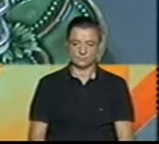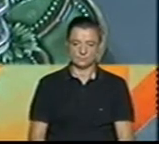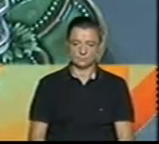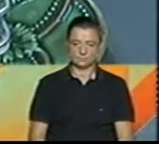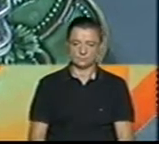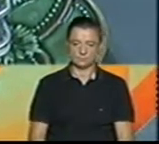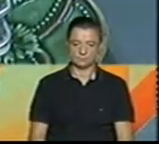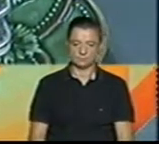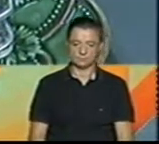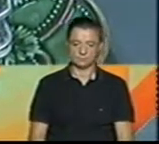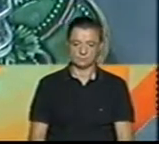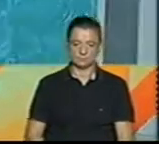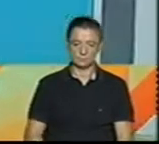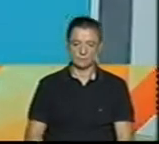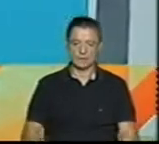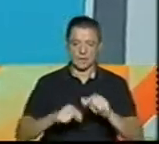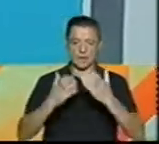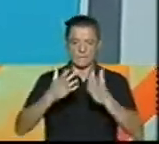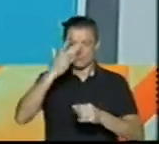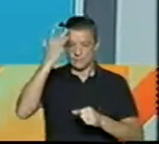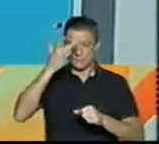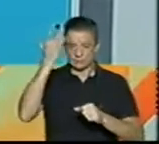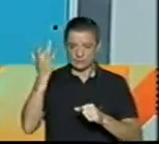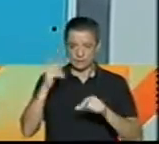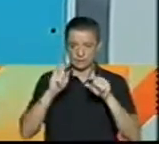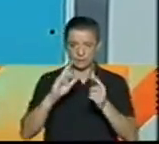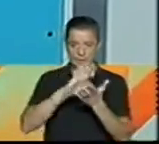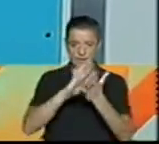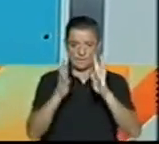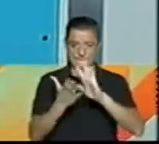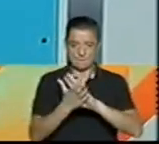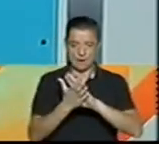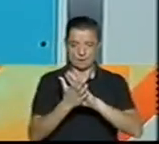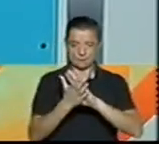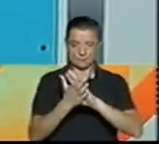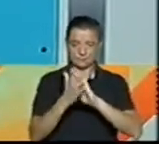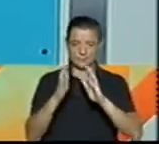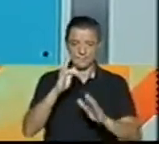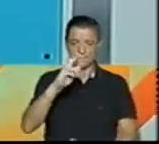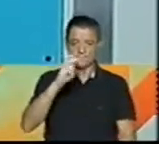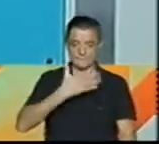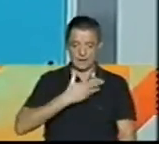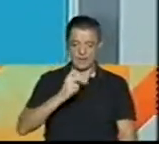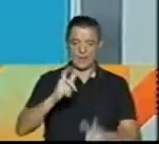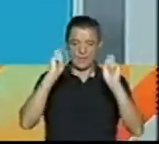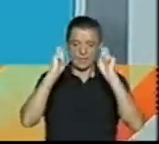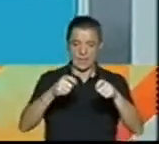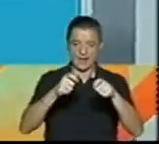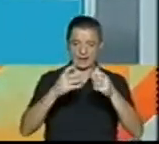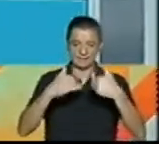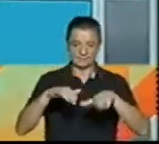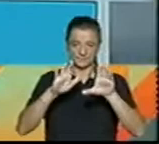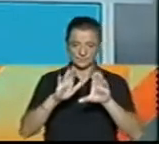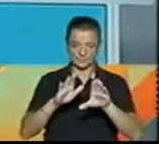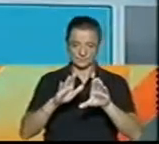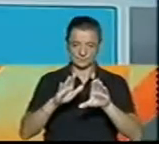Para terminar, está, está tudo. É super fácil. E agora, já tenho aqui estas mãos de fada. Para as mãos de fada. Para ajudar. E já com fada,